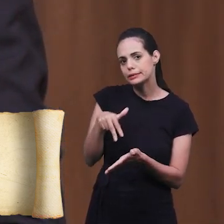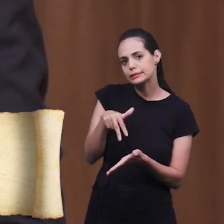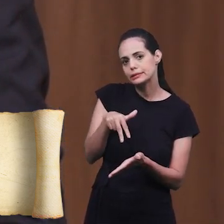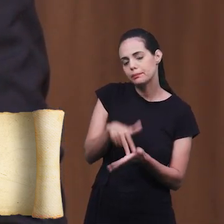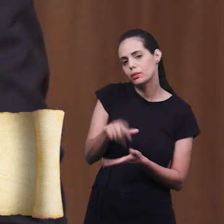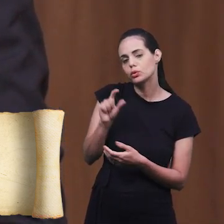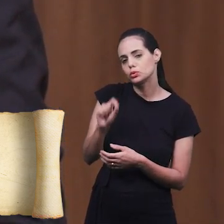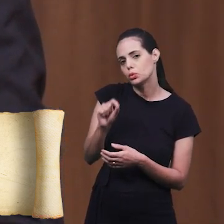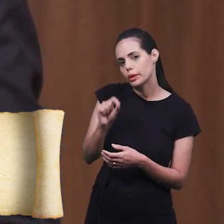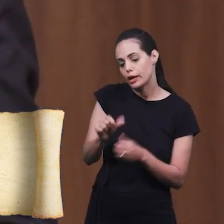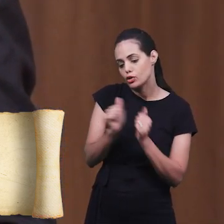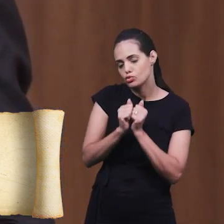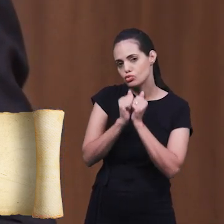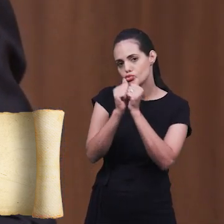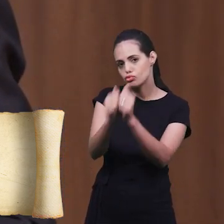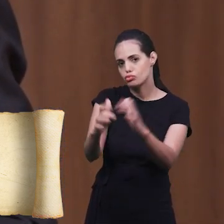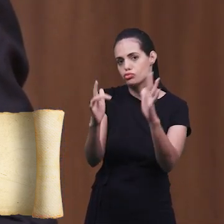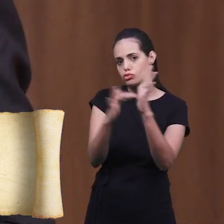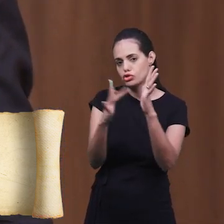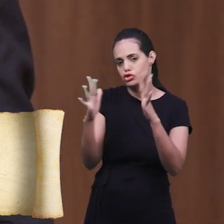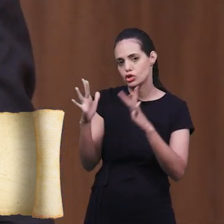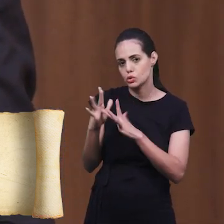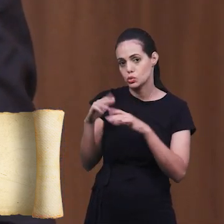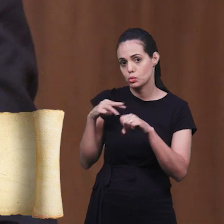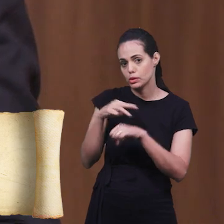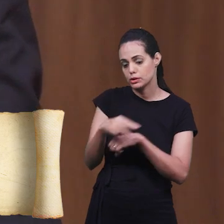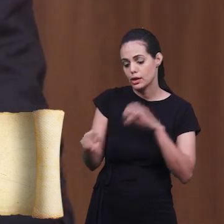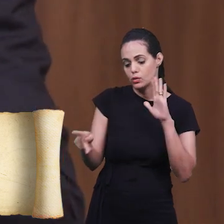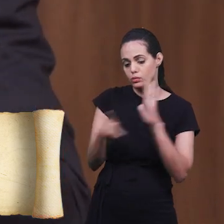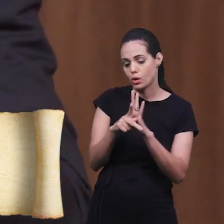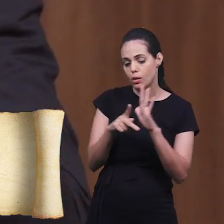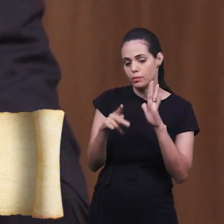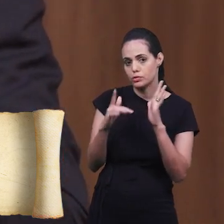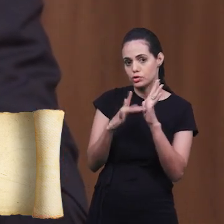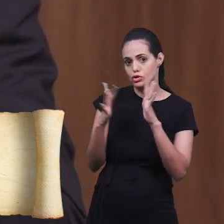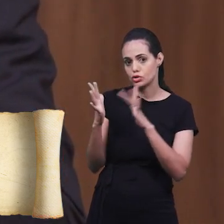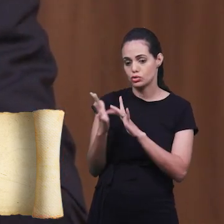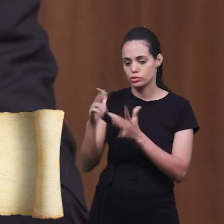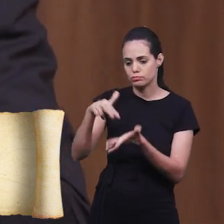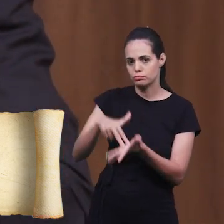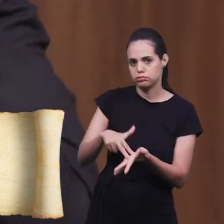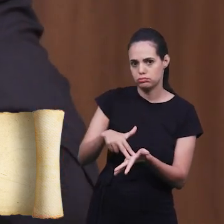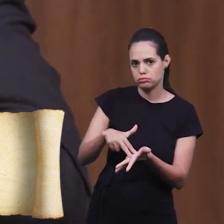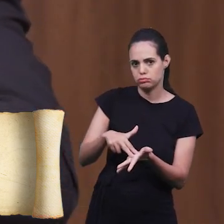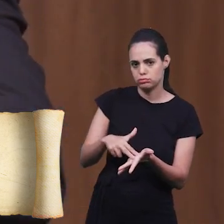participou daquele ministério terreno de Jesus, mas